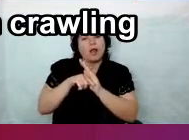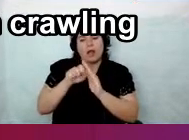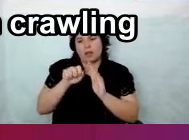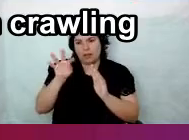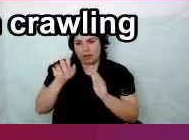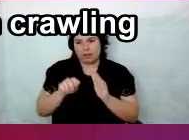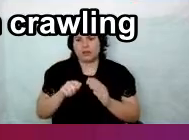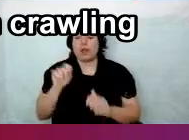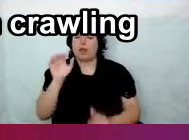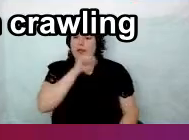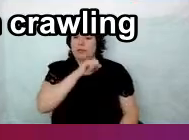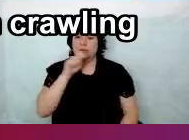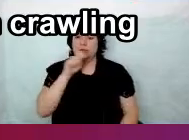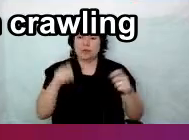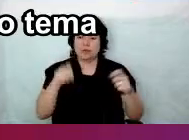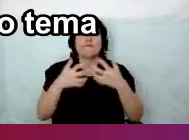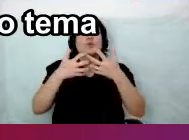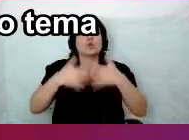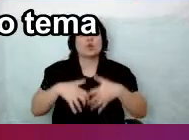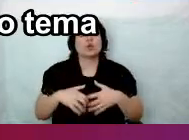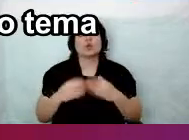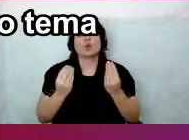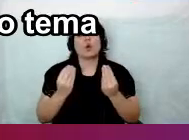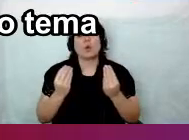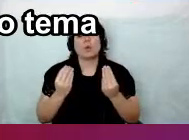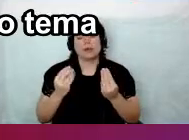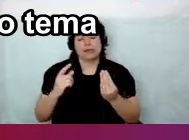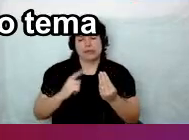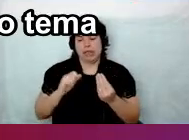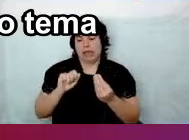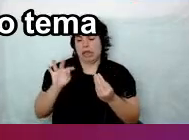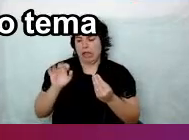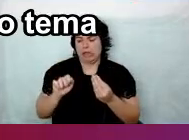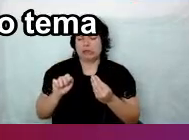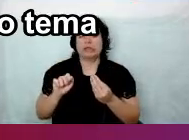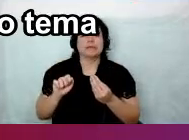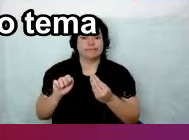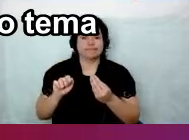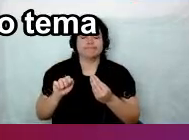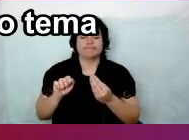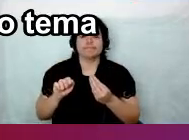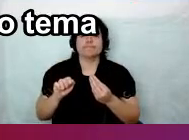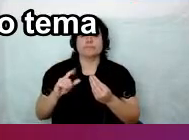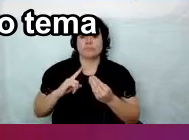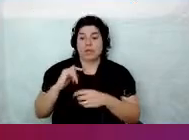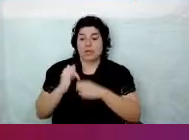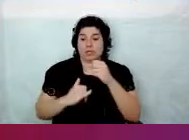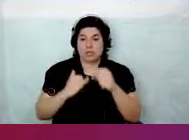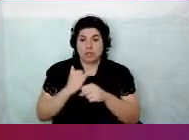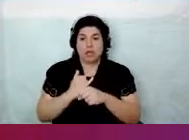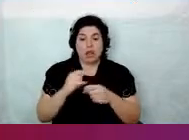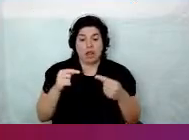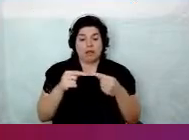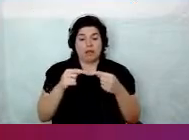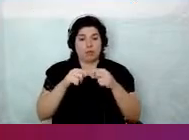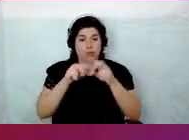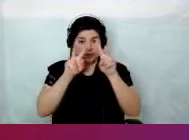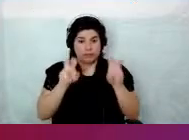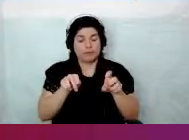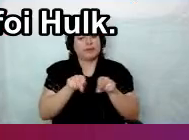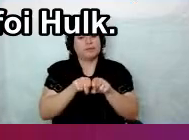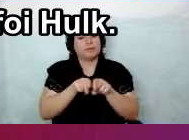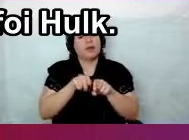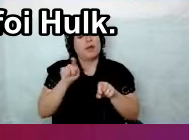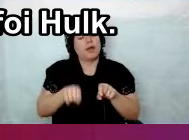né? Então, o funcionamento, ela faz um crawling lá da ata, da internet em relação ao tema, e dali ela sai